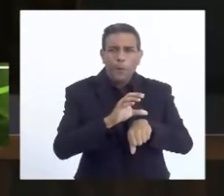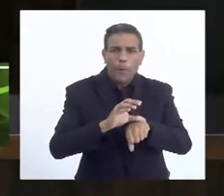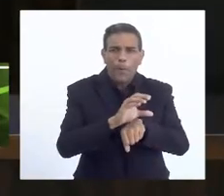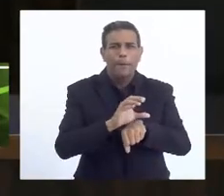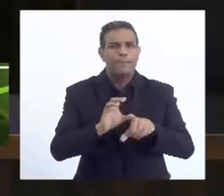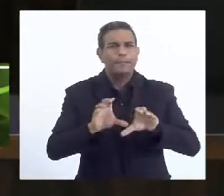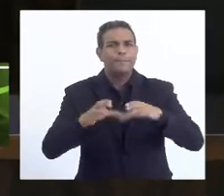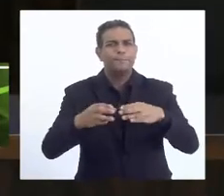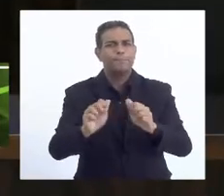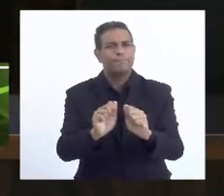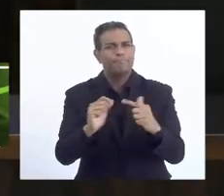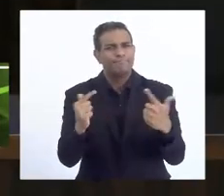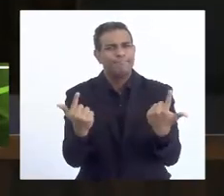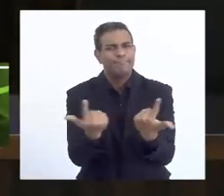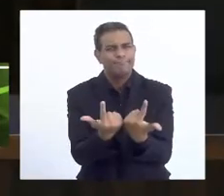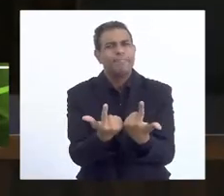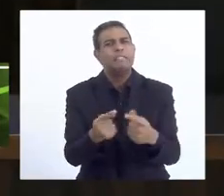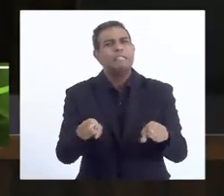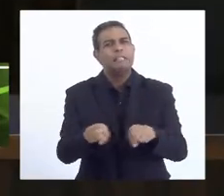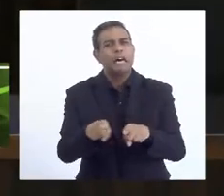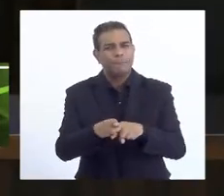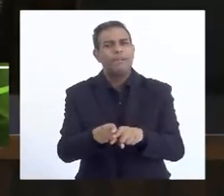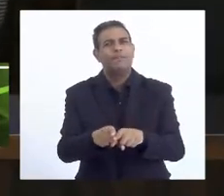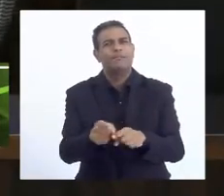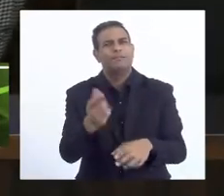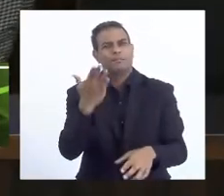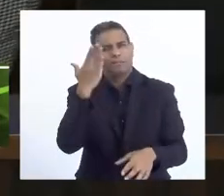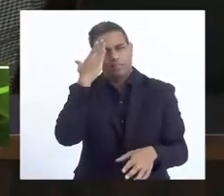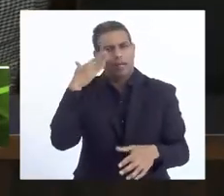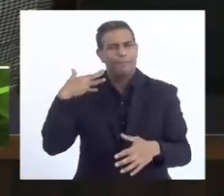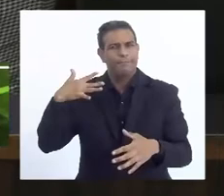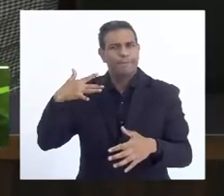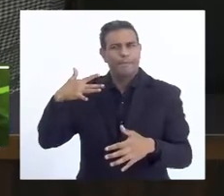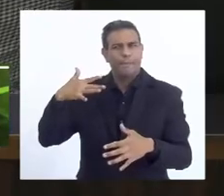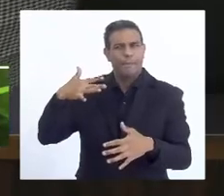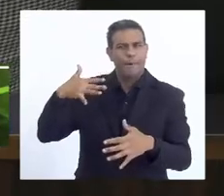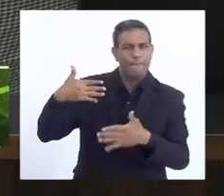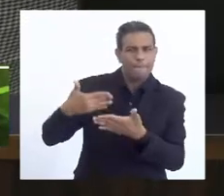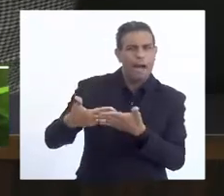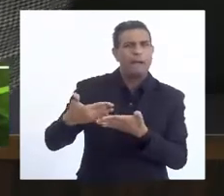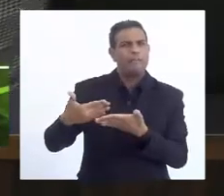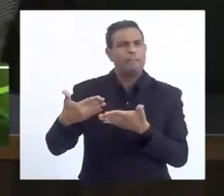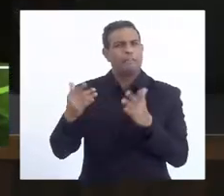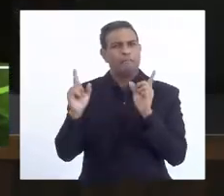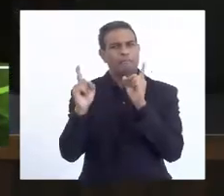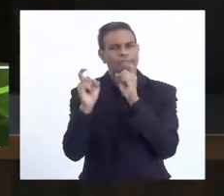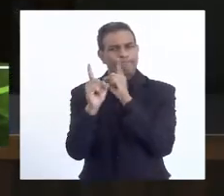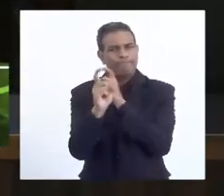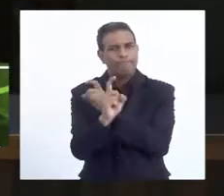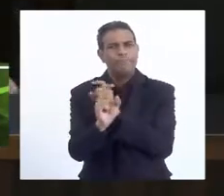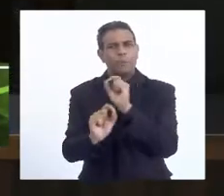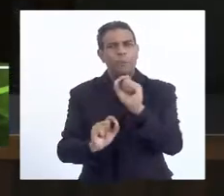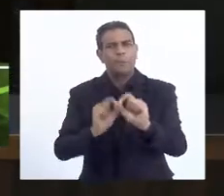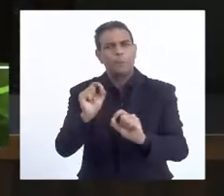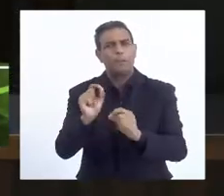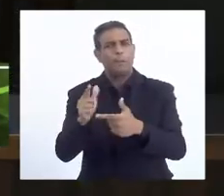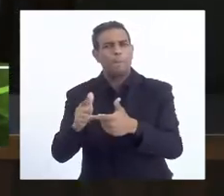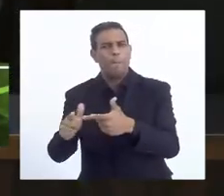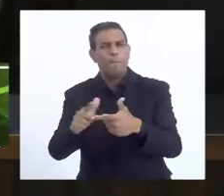dia que a gente também está passando o sufoco que o Rio de Janeiro sempre passa, né? De um problema